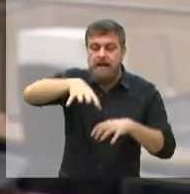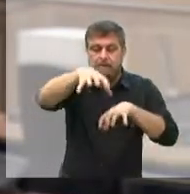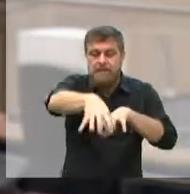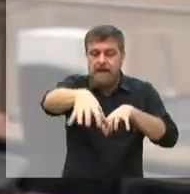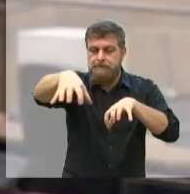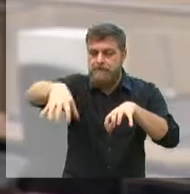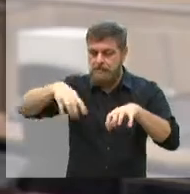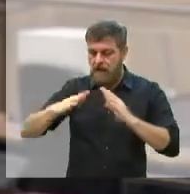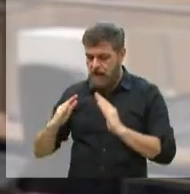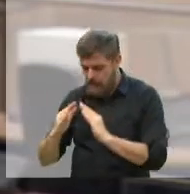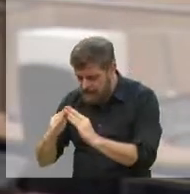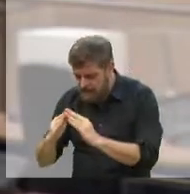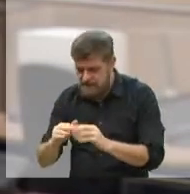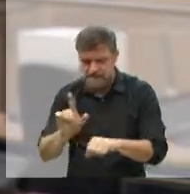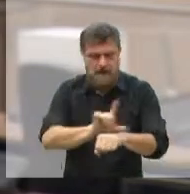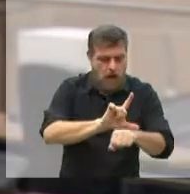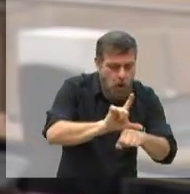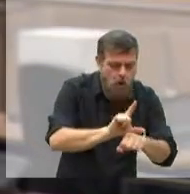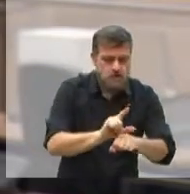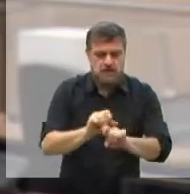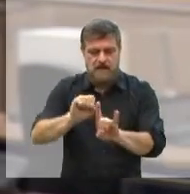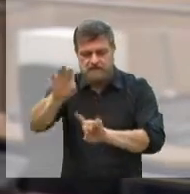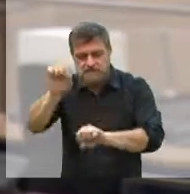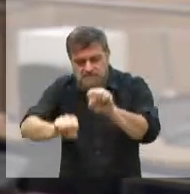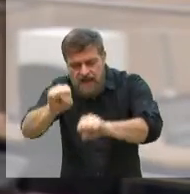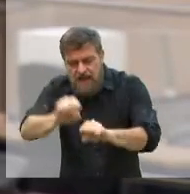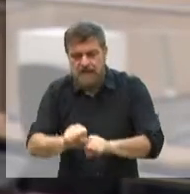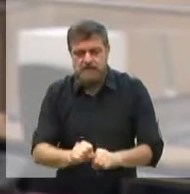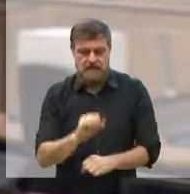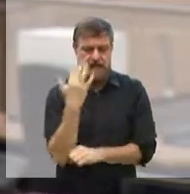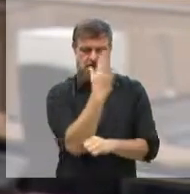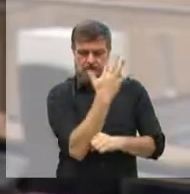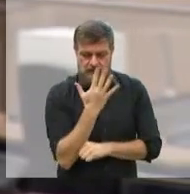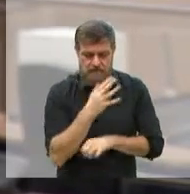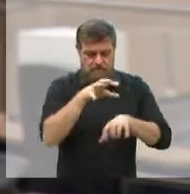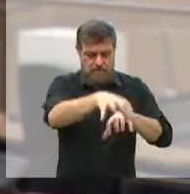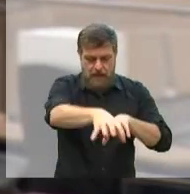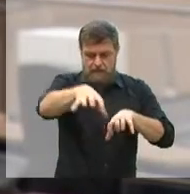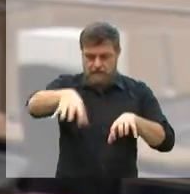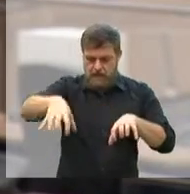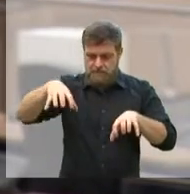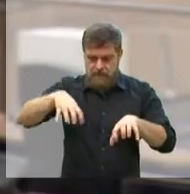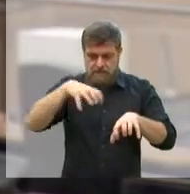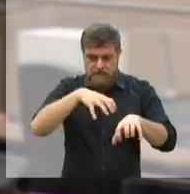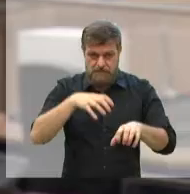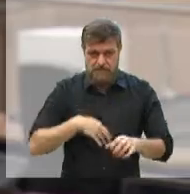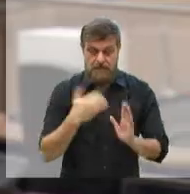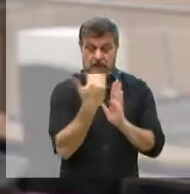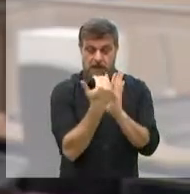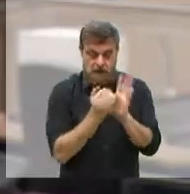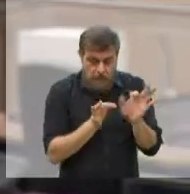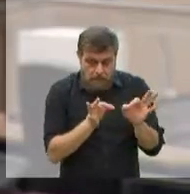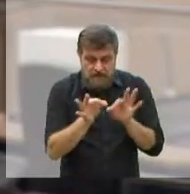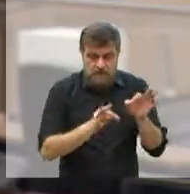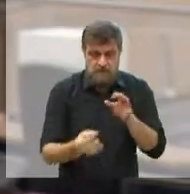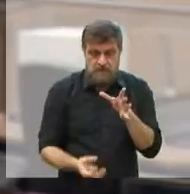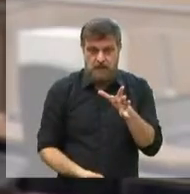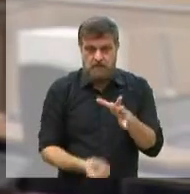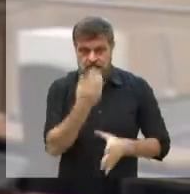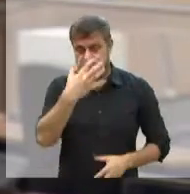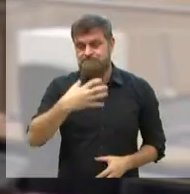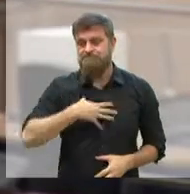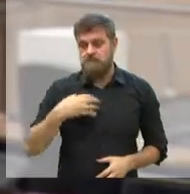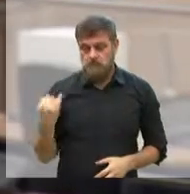a sua cidade para os próximos 10 anos. E este planejamento aconteceu de forma importante